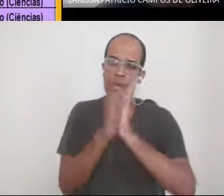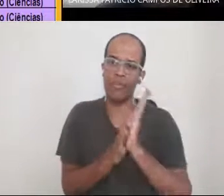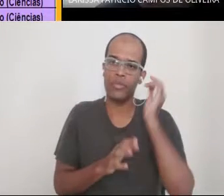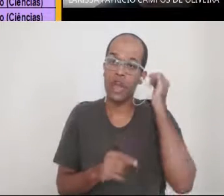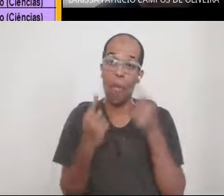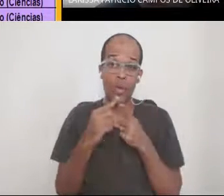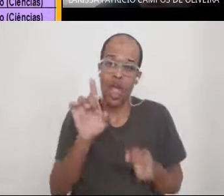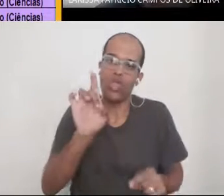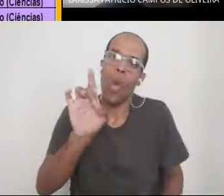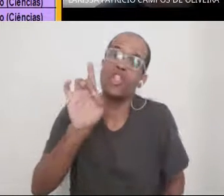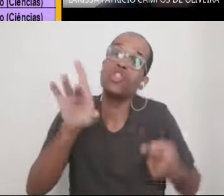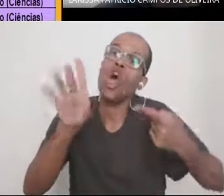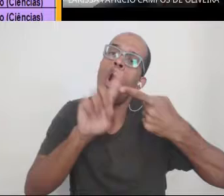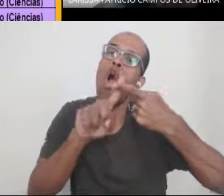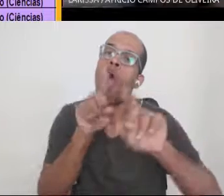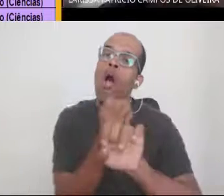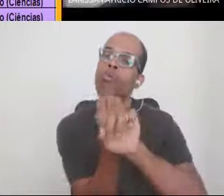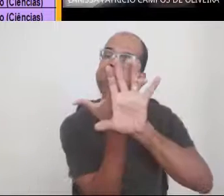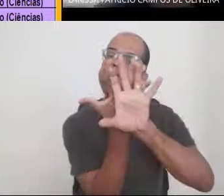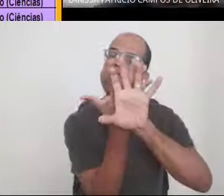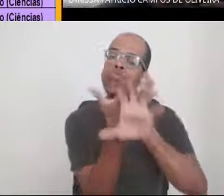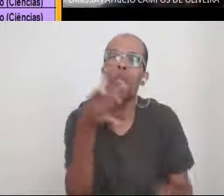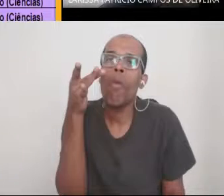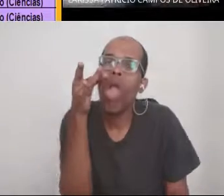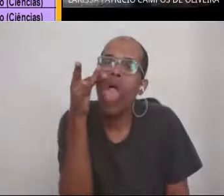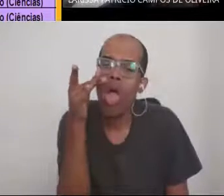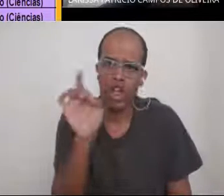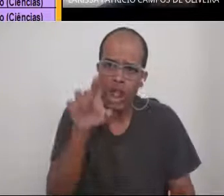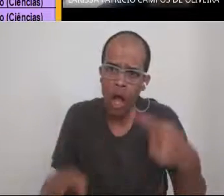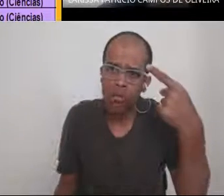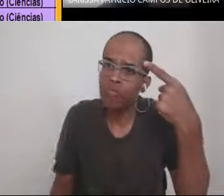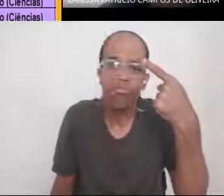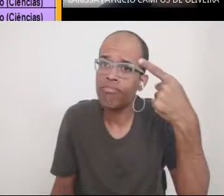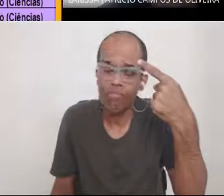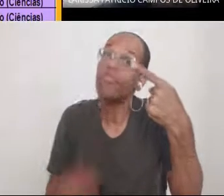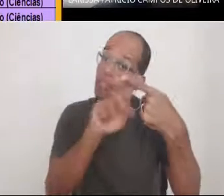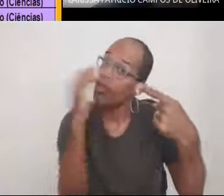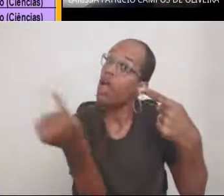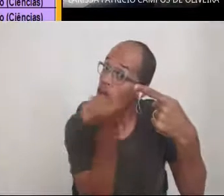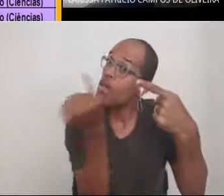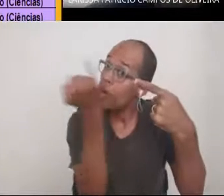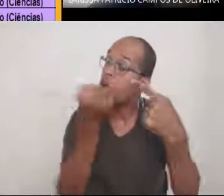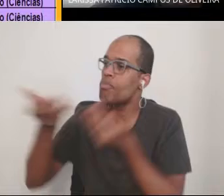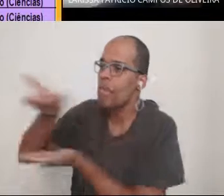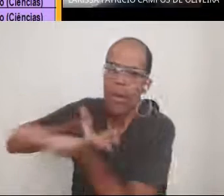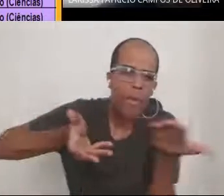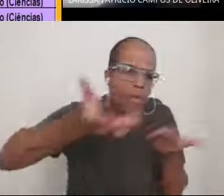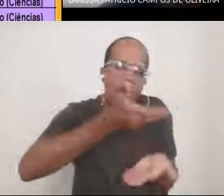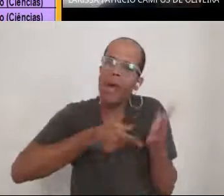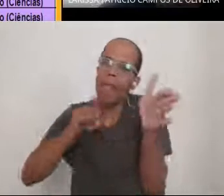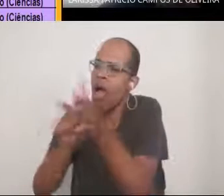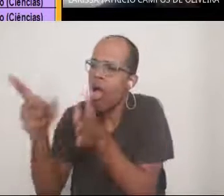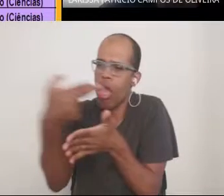ele é muito importante, a participação no Meet para os alunos tirarem as dúvidas, verem o professor, interagir com os colegas, tudo isso é muito importante.